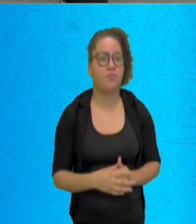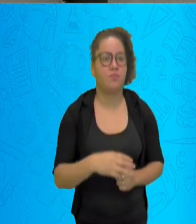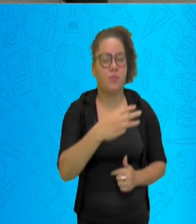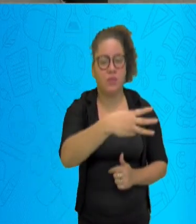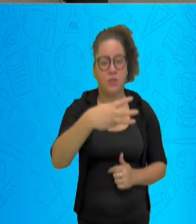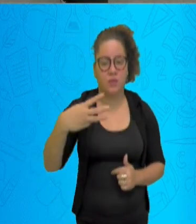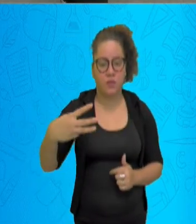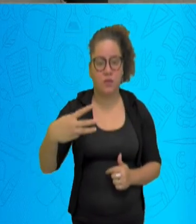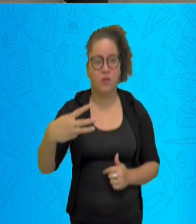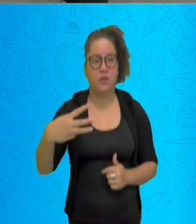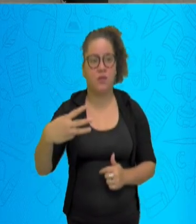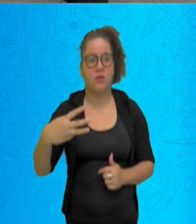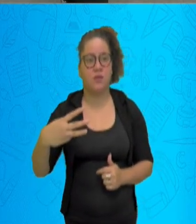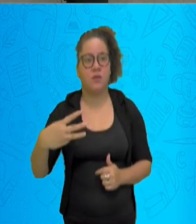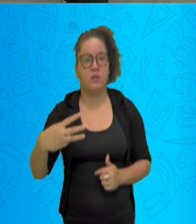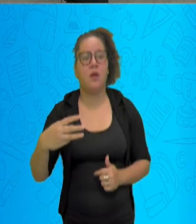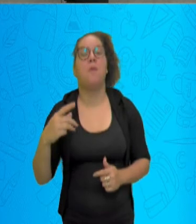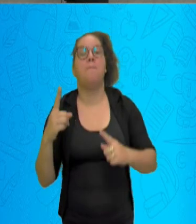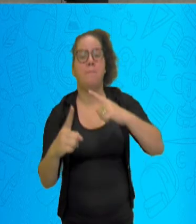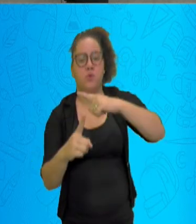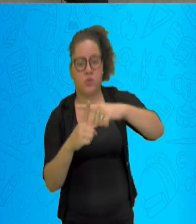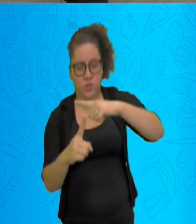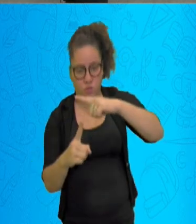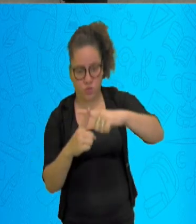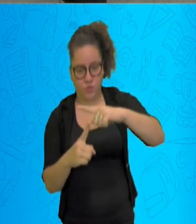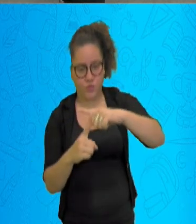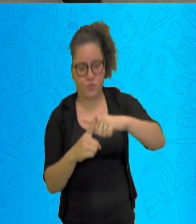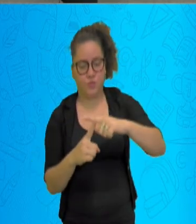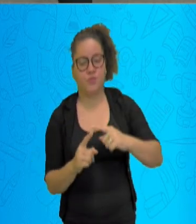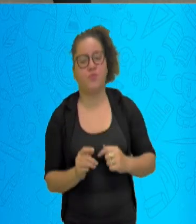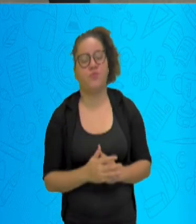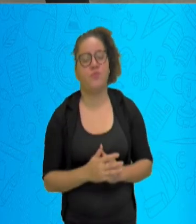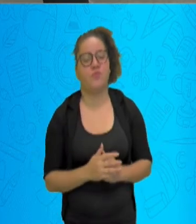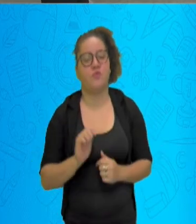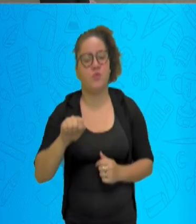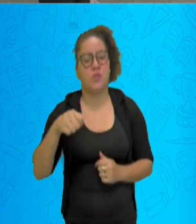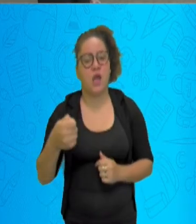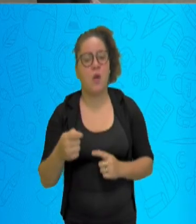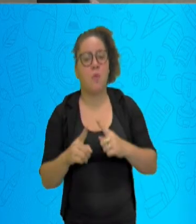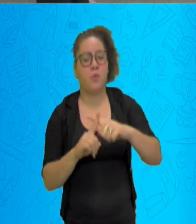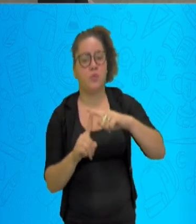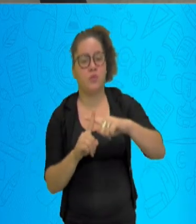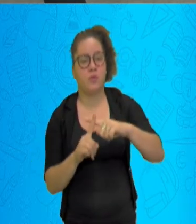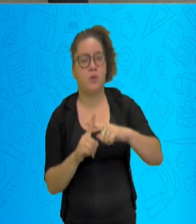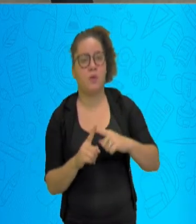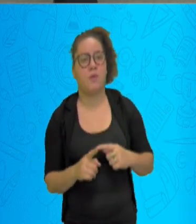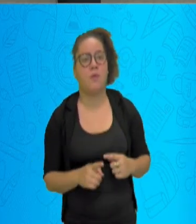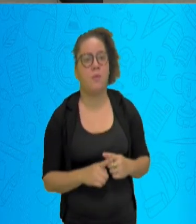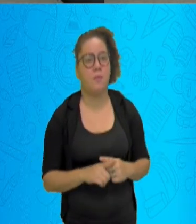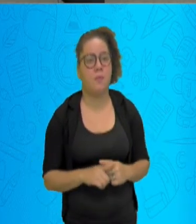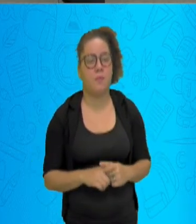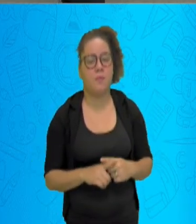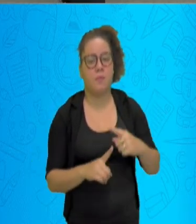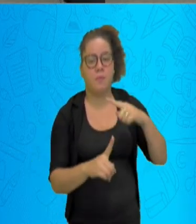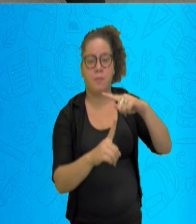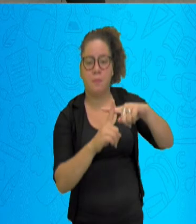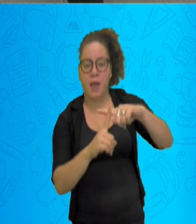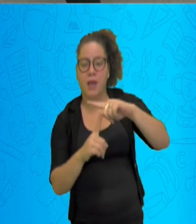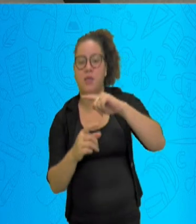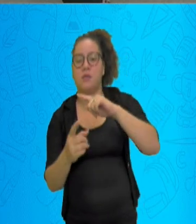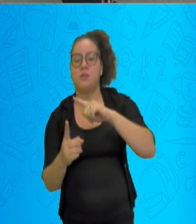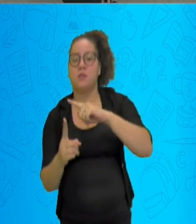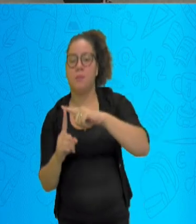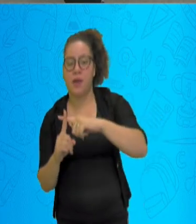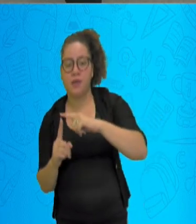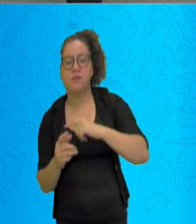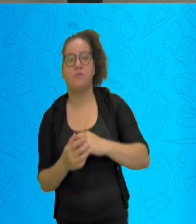a 33 o quê? Positivo. Por quê? Porque é mais 16 mais